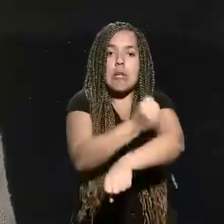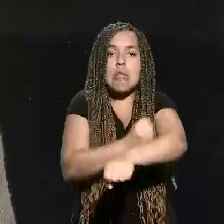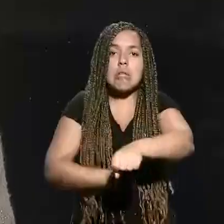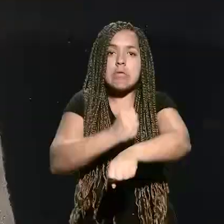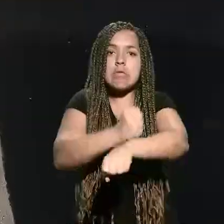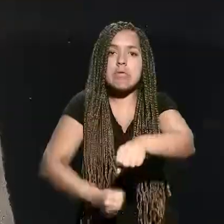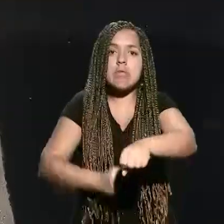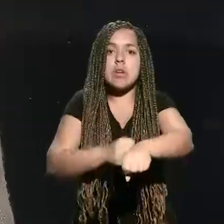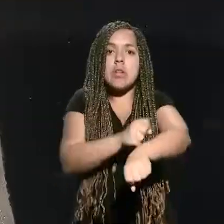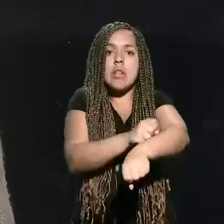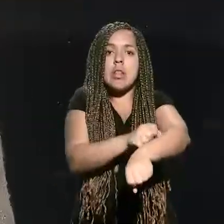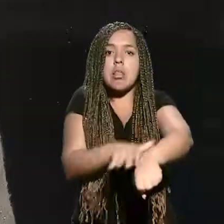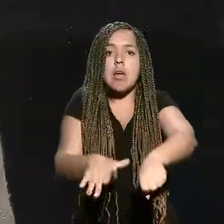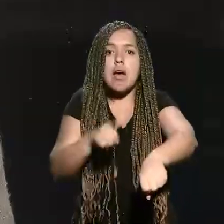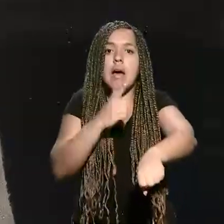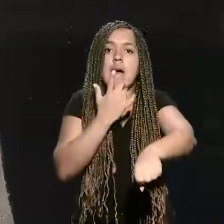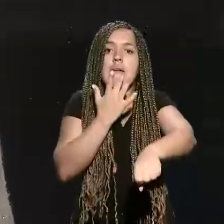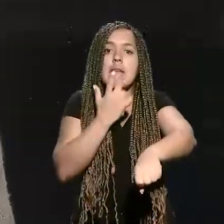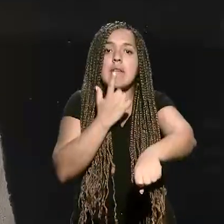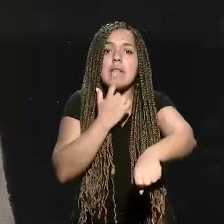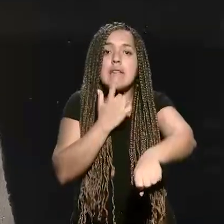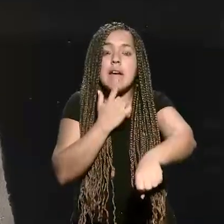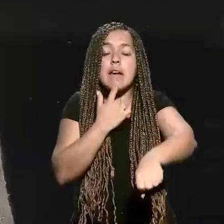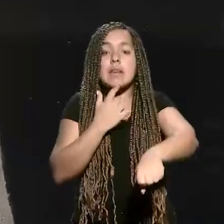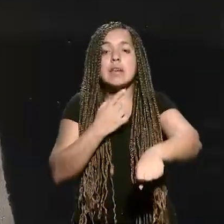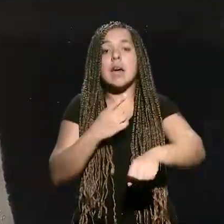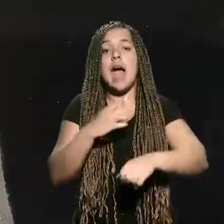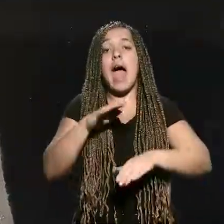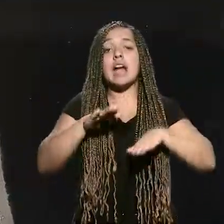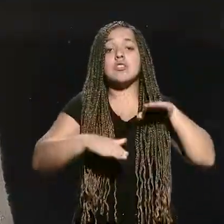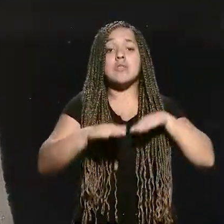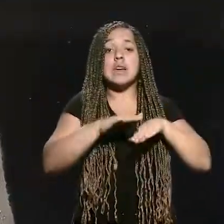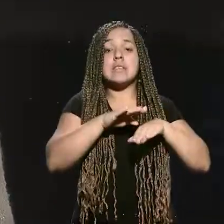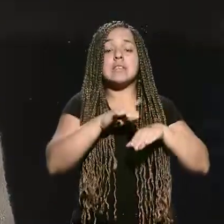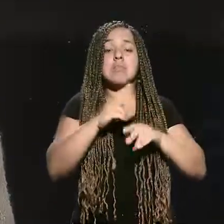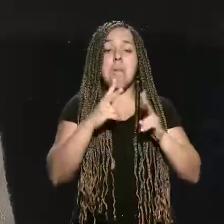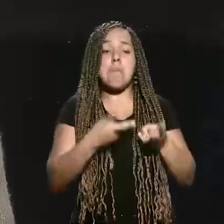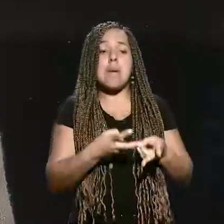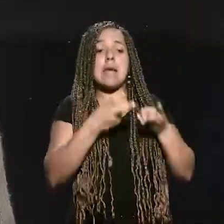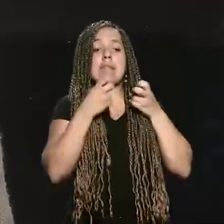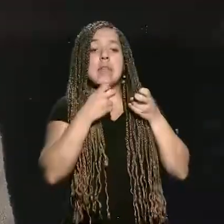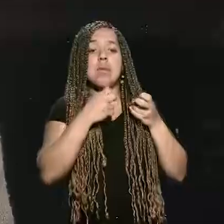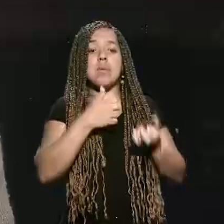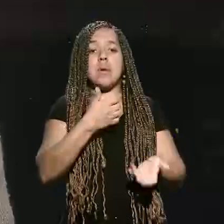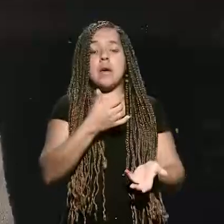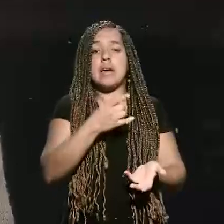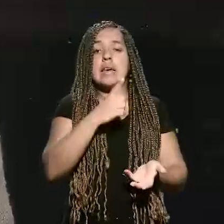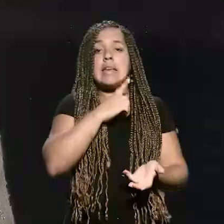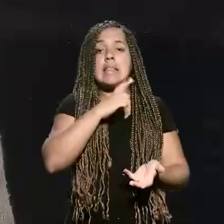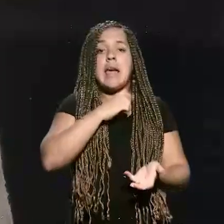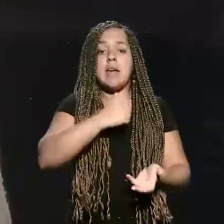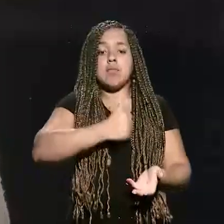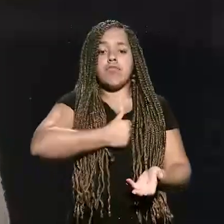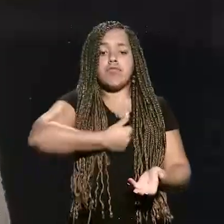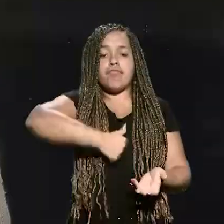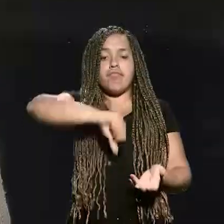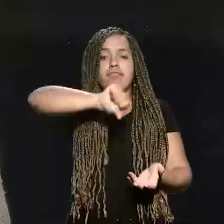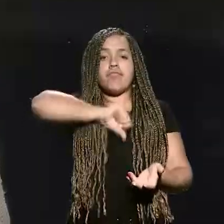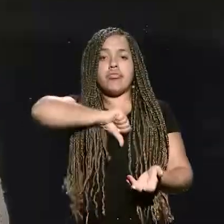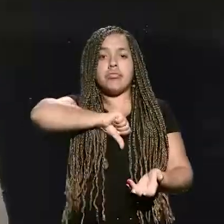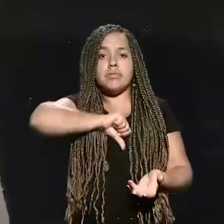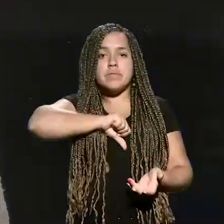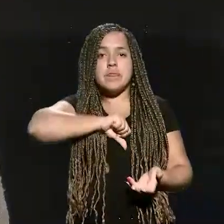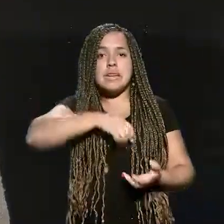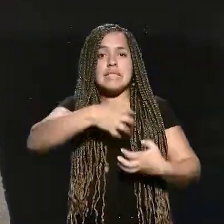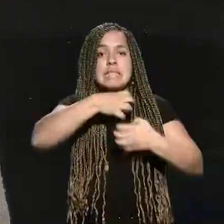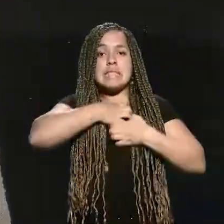têm autoestima baixa. Quando a gente tenta conversar sobre o projeto de vida, eles sabem que onde eles estão não é bacana, mas também